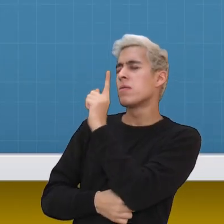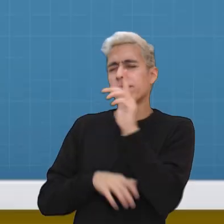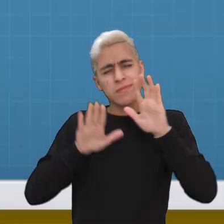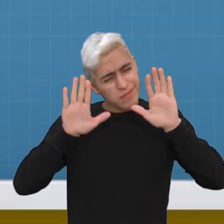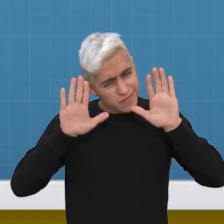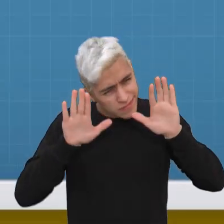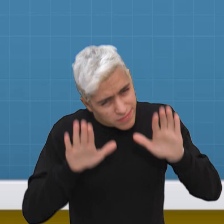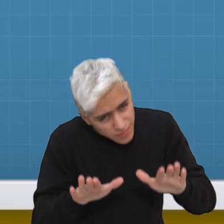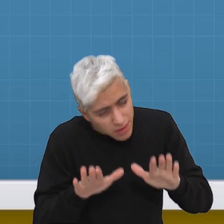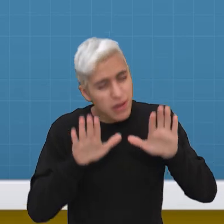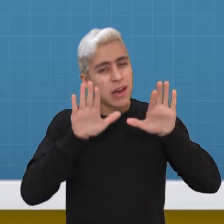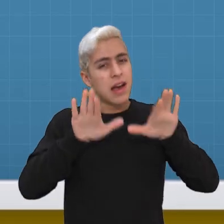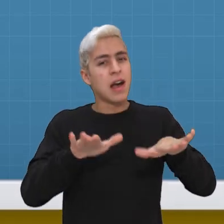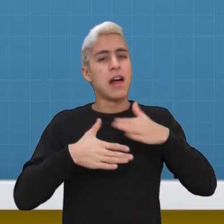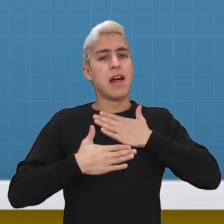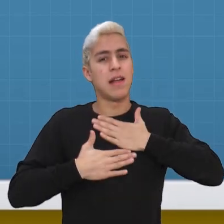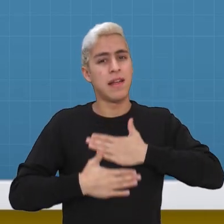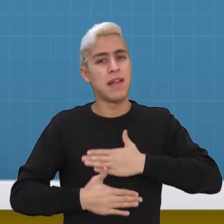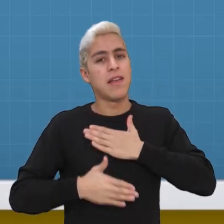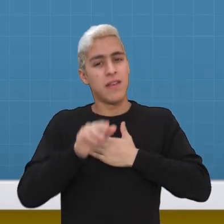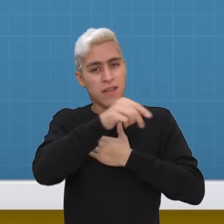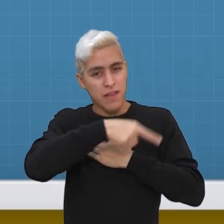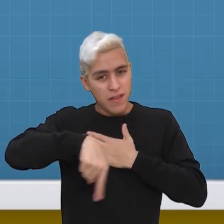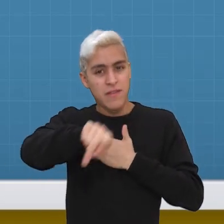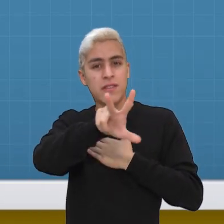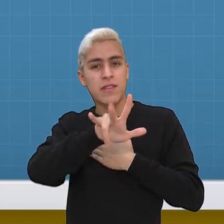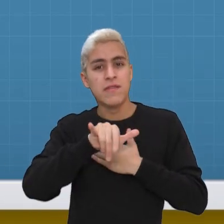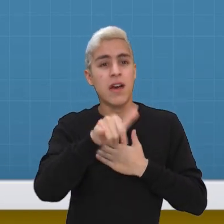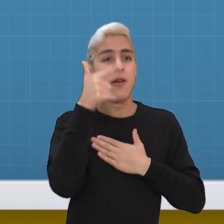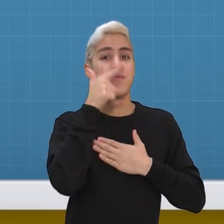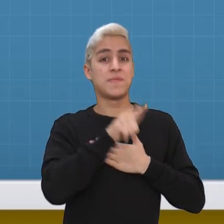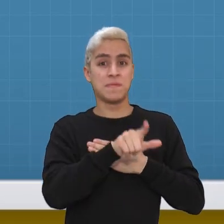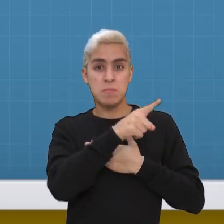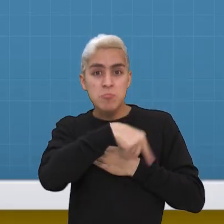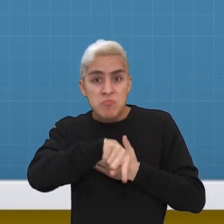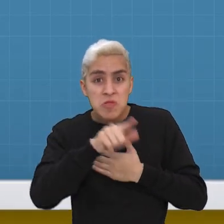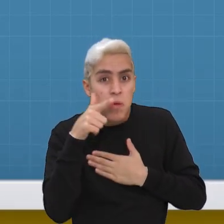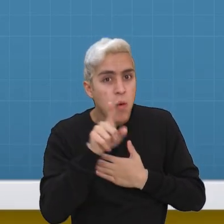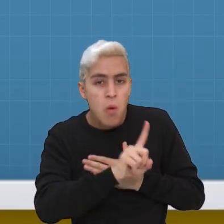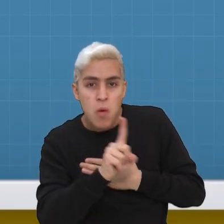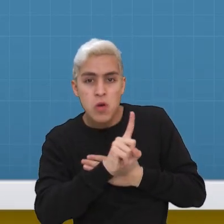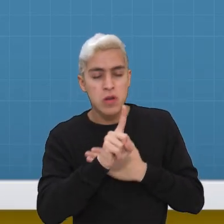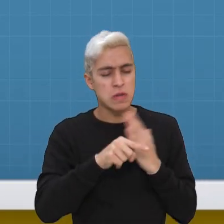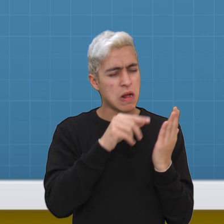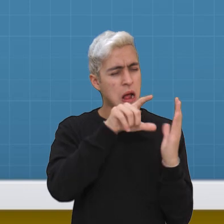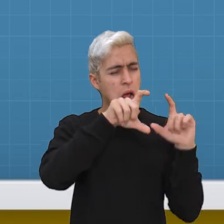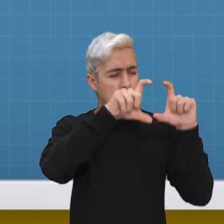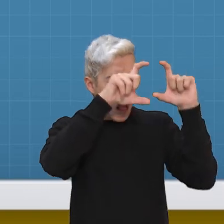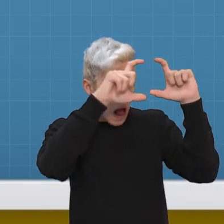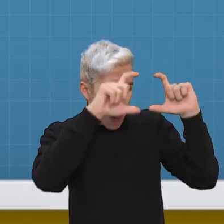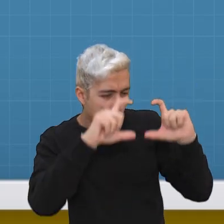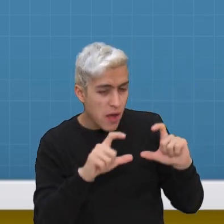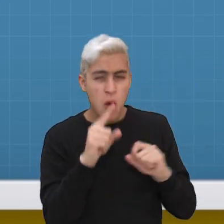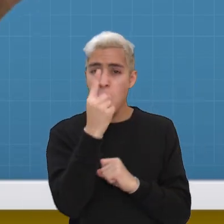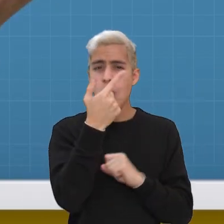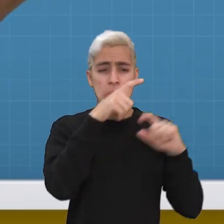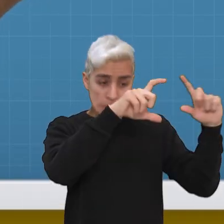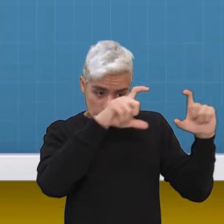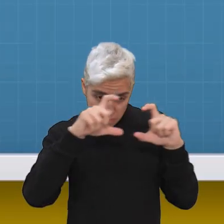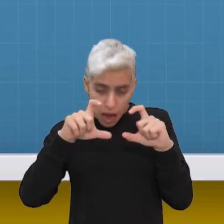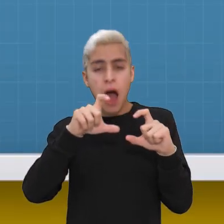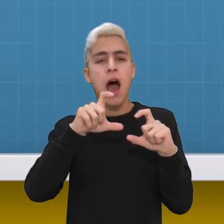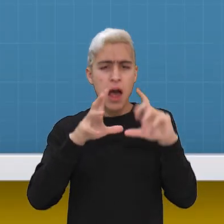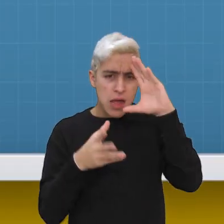conta. Calma. Você vai conseguir. Se você não conseguir todos os parágrafos, você consegue